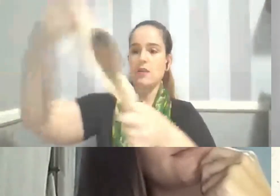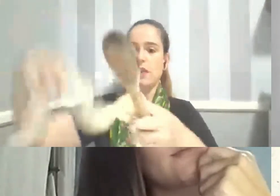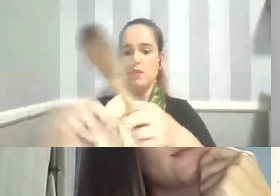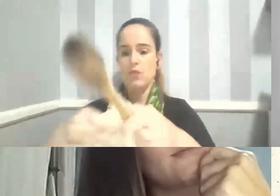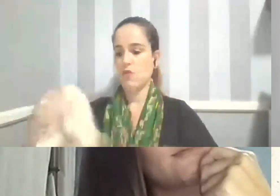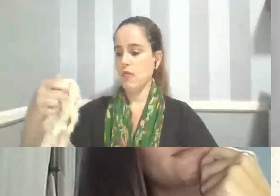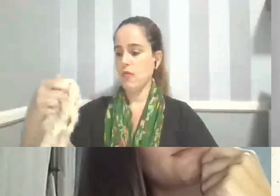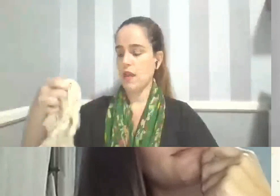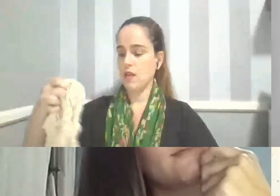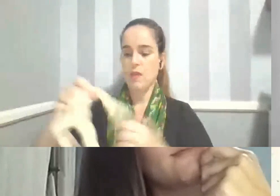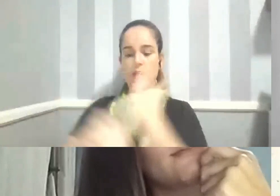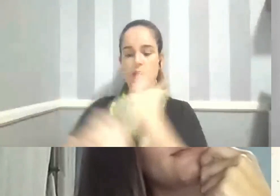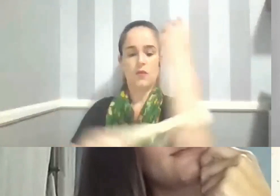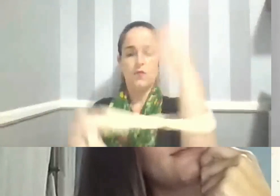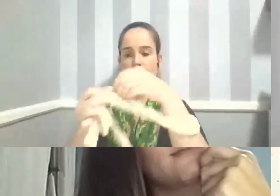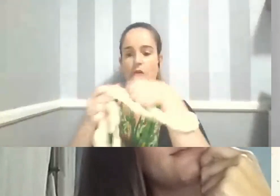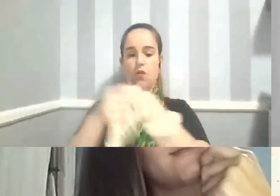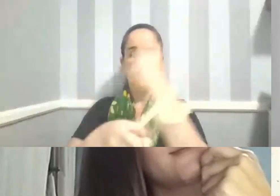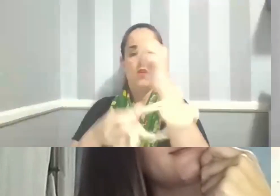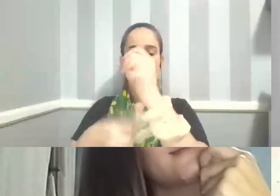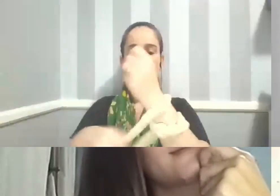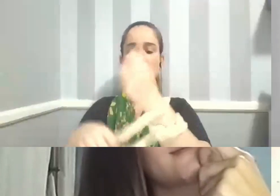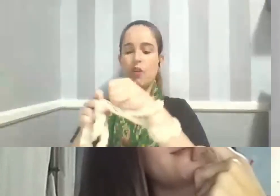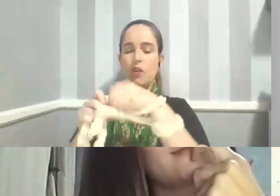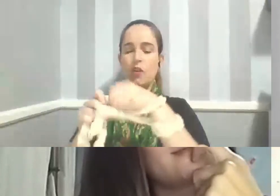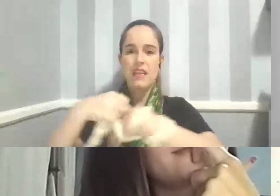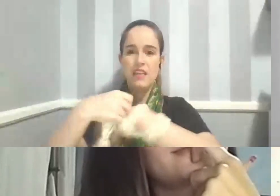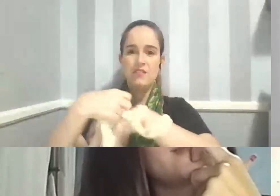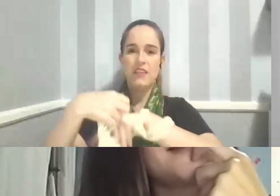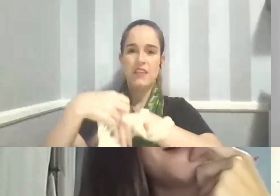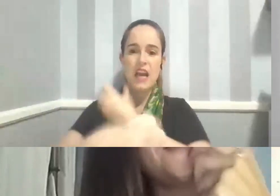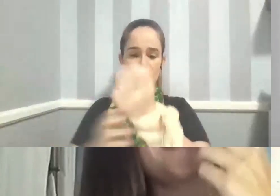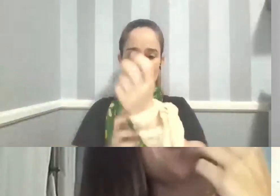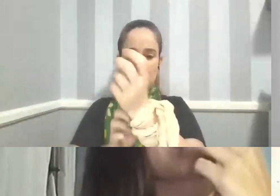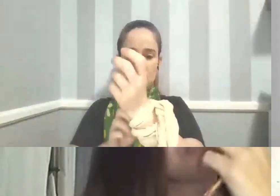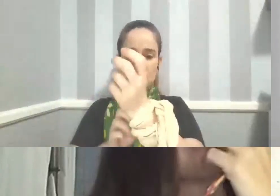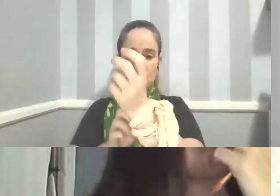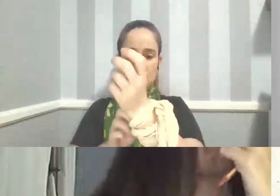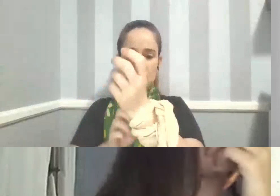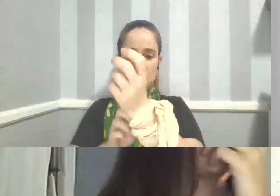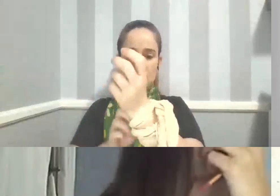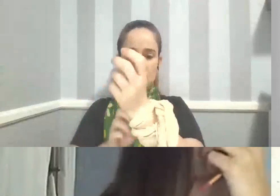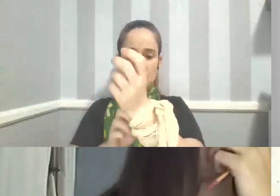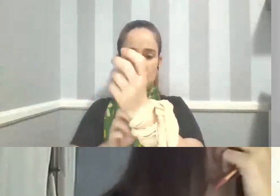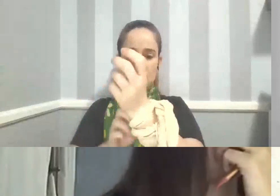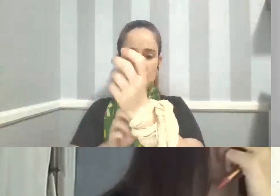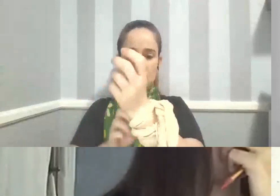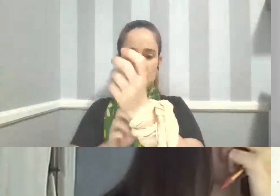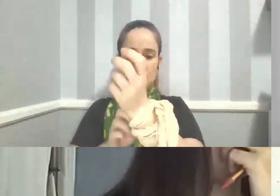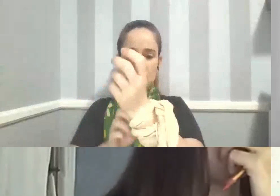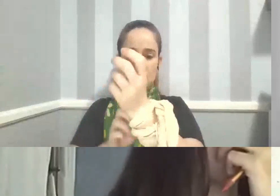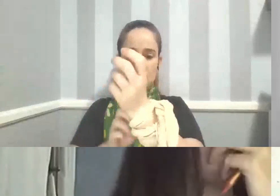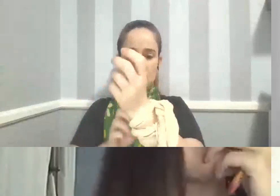eu amarrar aqui. Deixa eu voltar aqui para minha amarração. Nossa, aquela hora eu apertei de verdade. Meu braço...